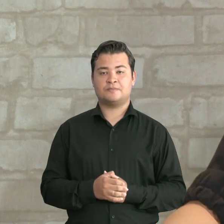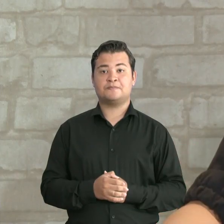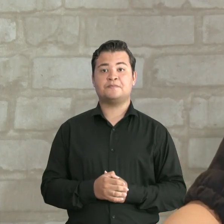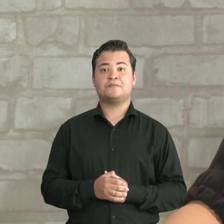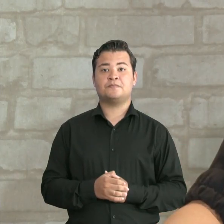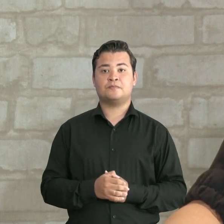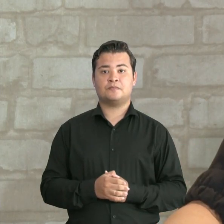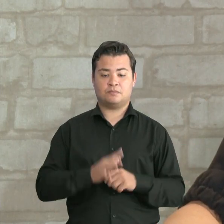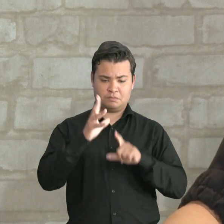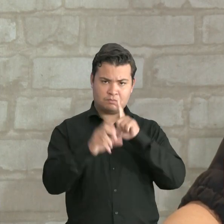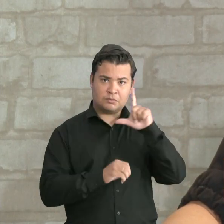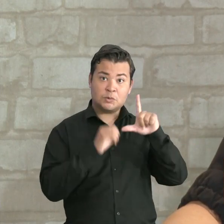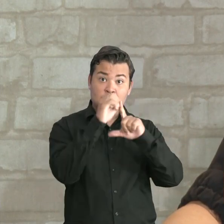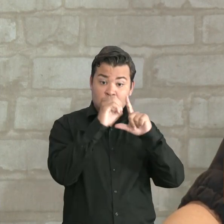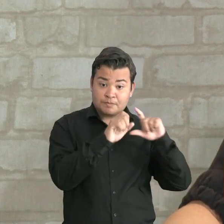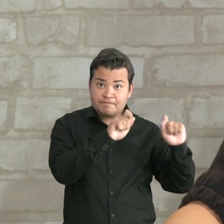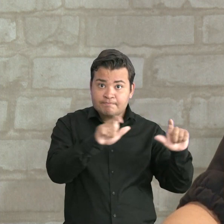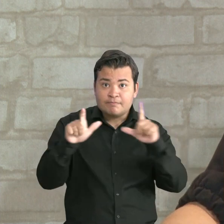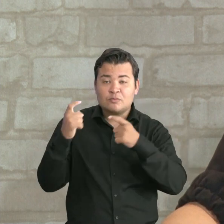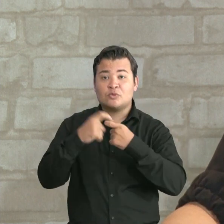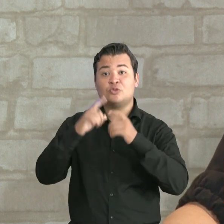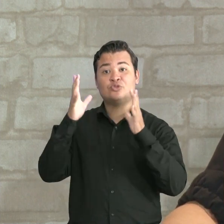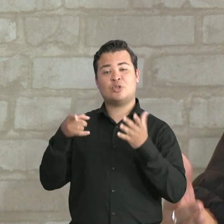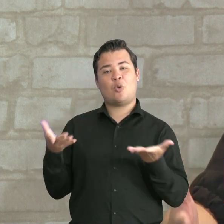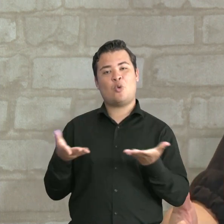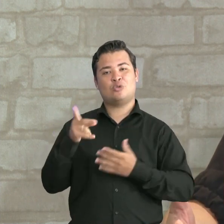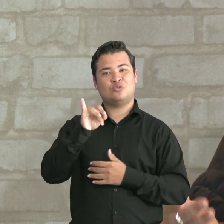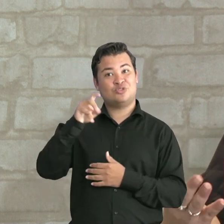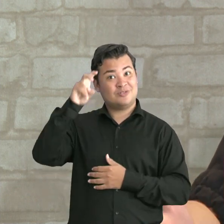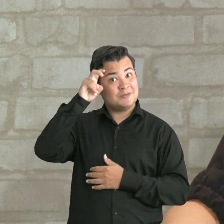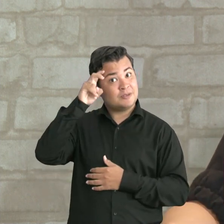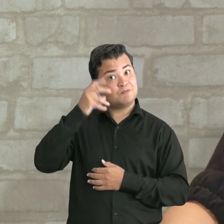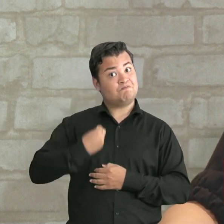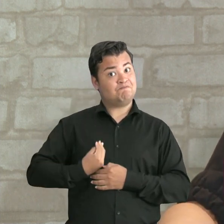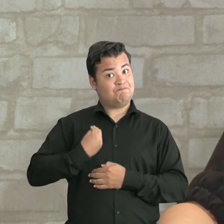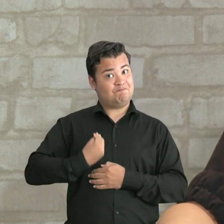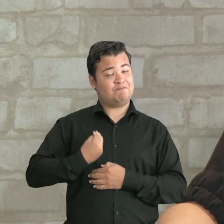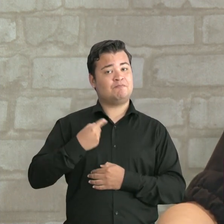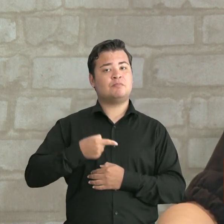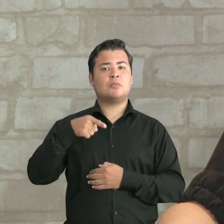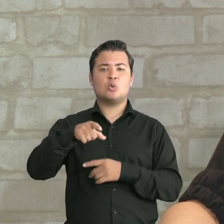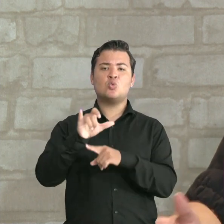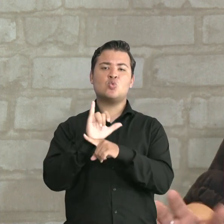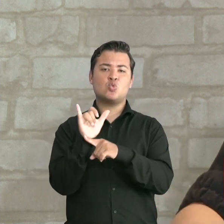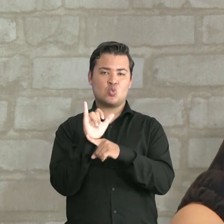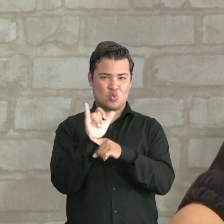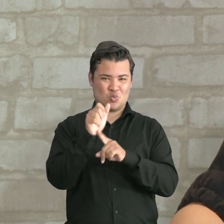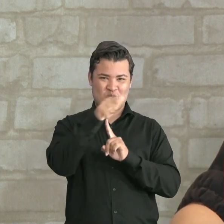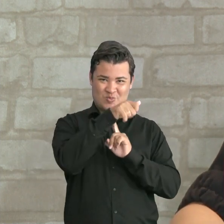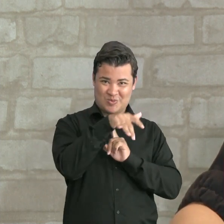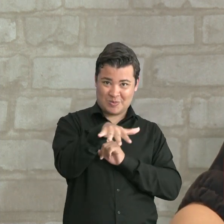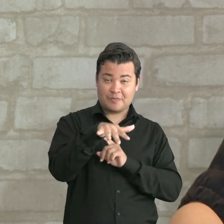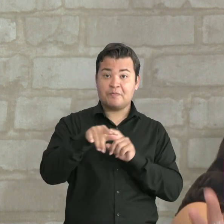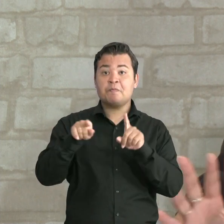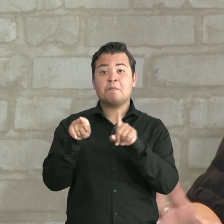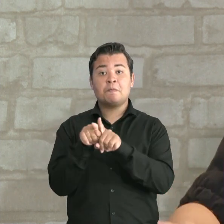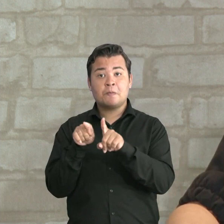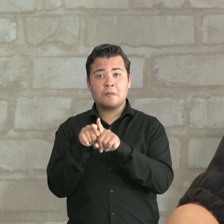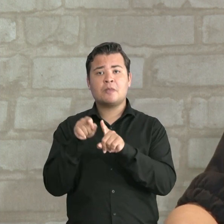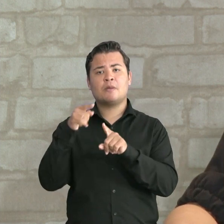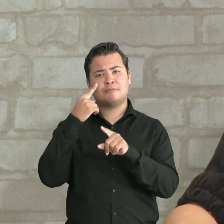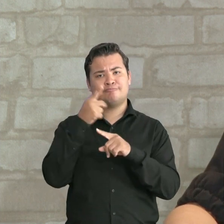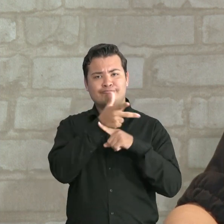Estamos de volta com o Mundo UFG dessa quinta-feira, ao vivo, aqui no YouTube. E você nos acompanha nessa